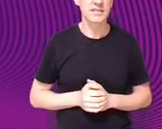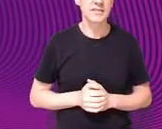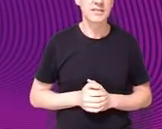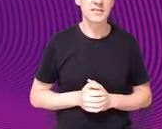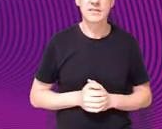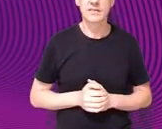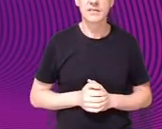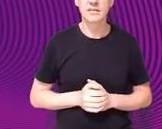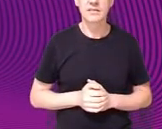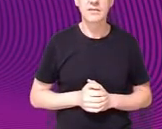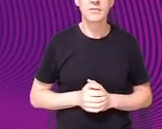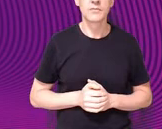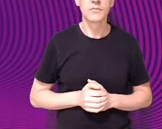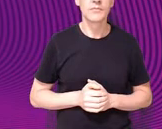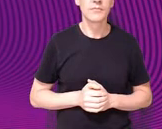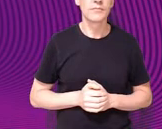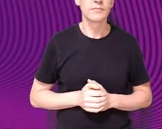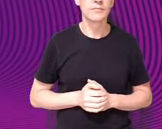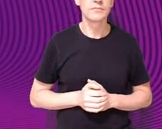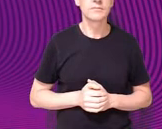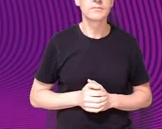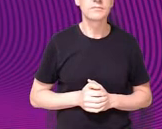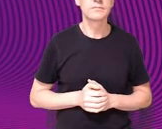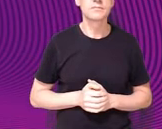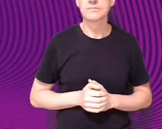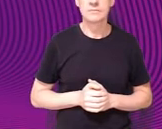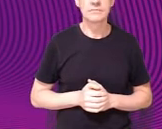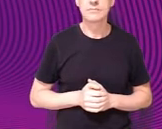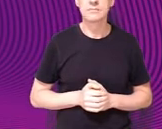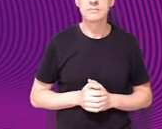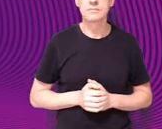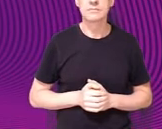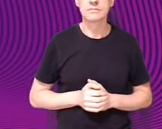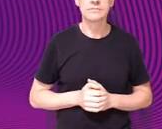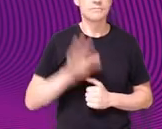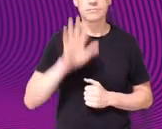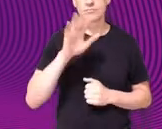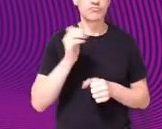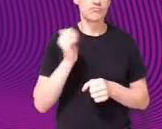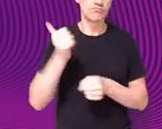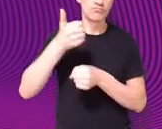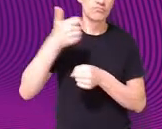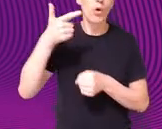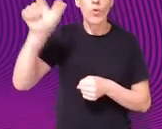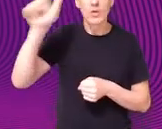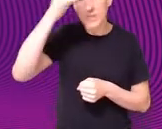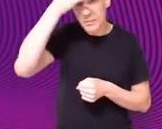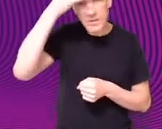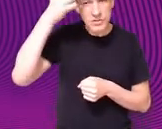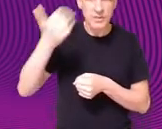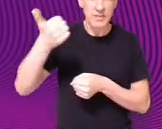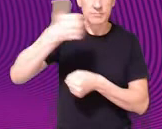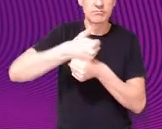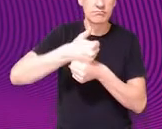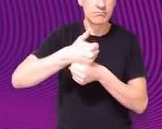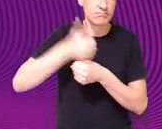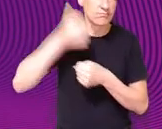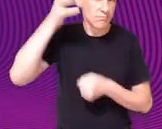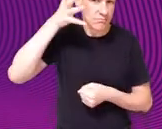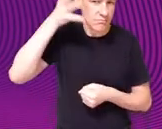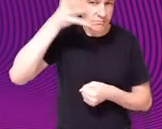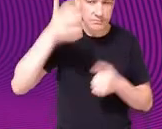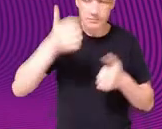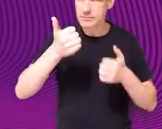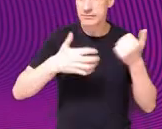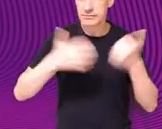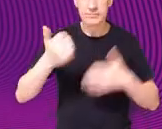O som está falhando aqui. O que eu ia colocar, se vocês me permitem, caso espetacular até o momento,